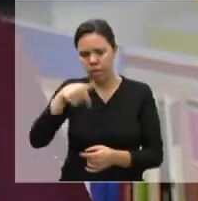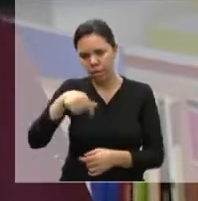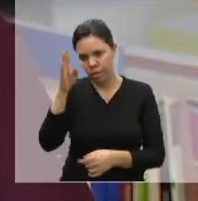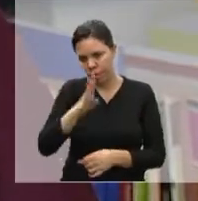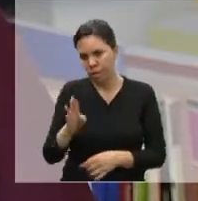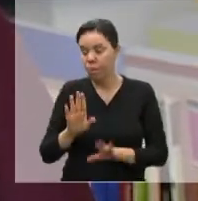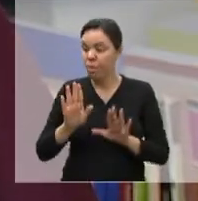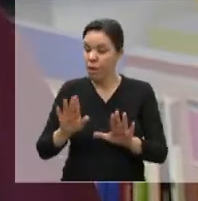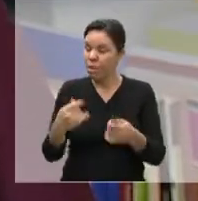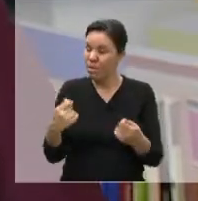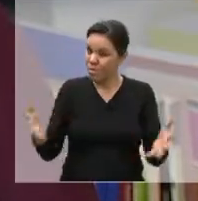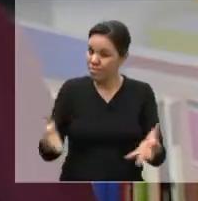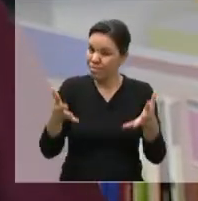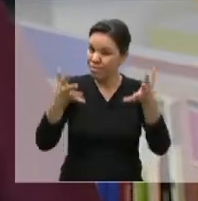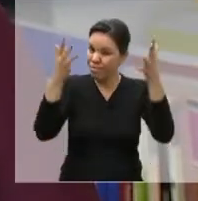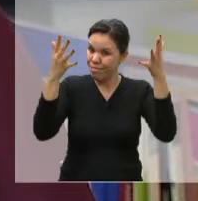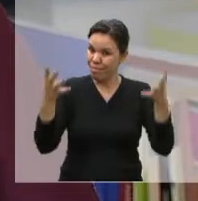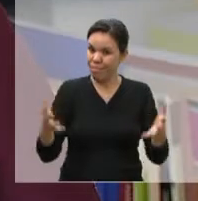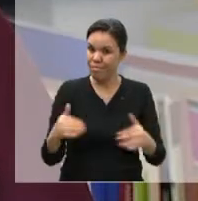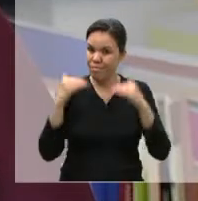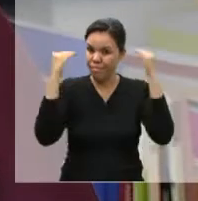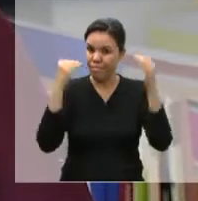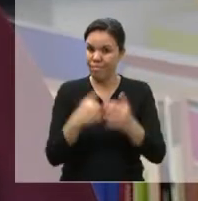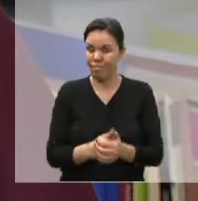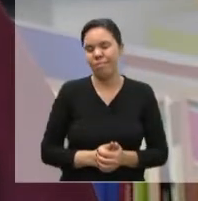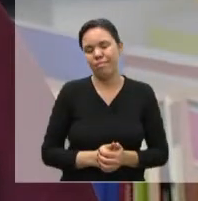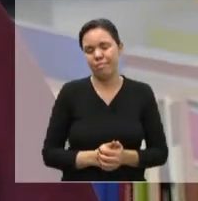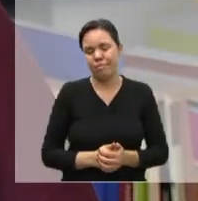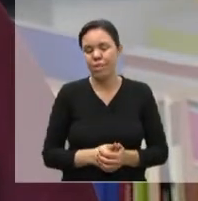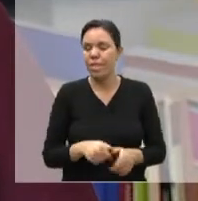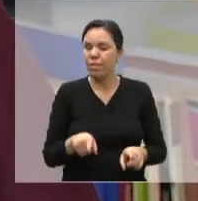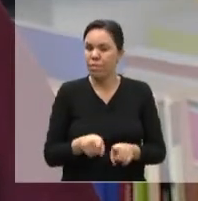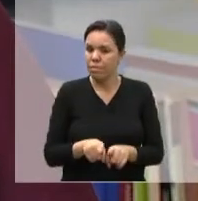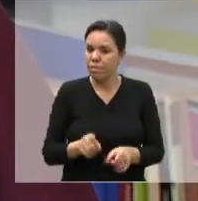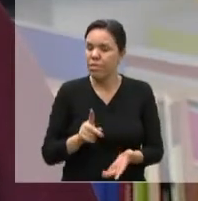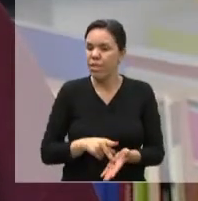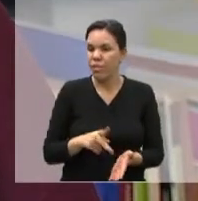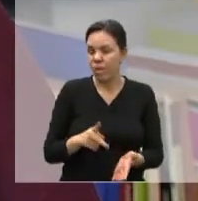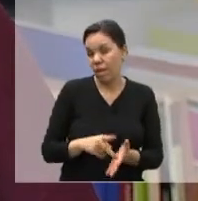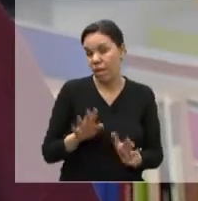mais. E, na verdade, a gente fica até um pouco preocupado das pessoas...